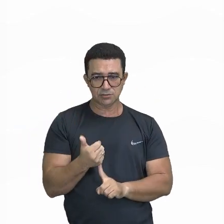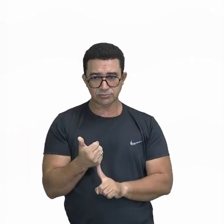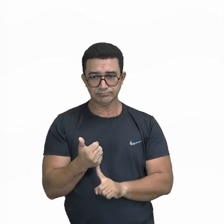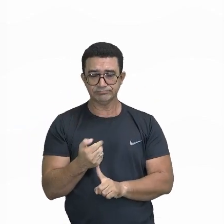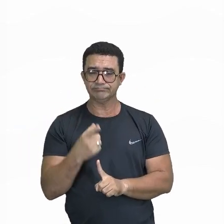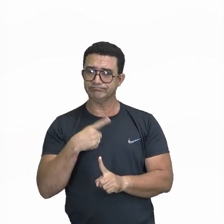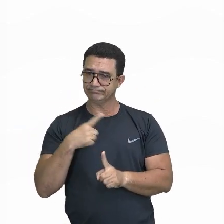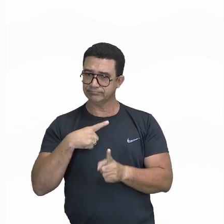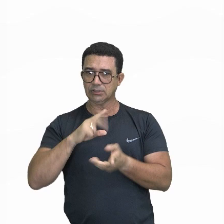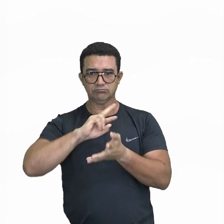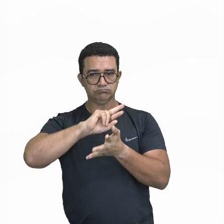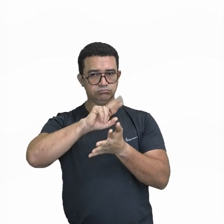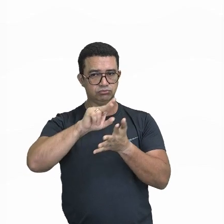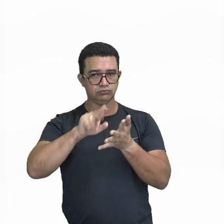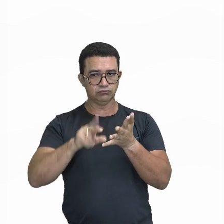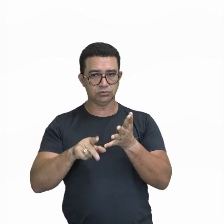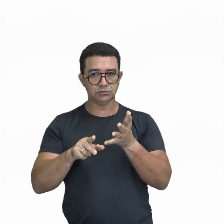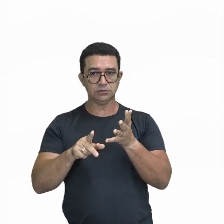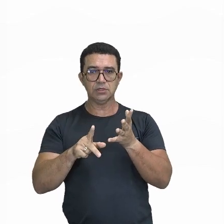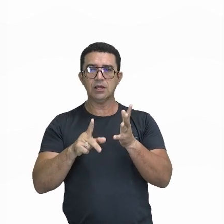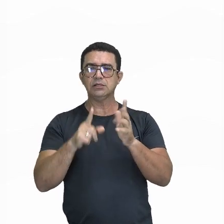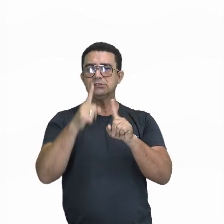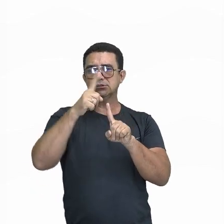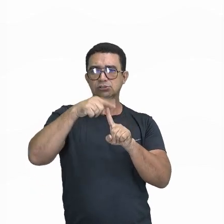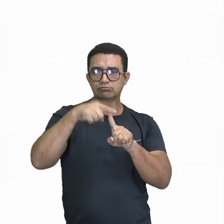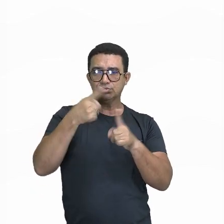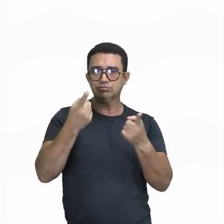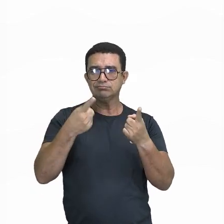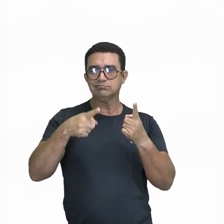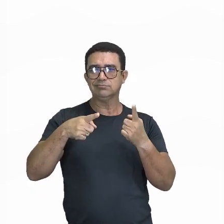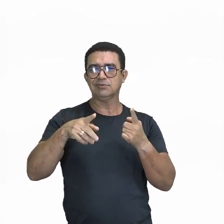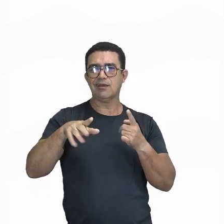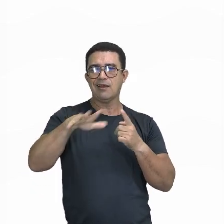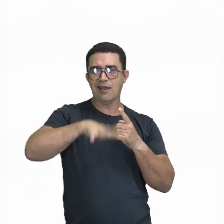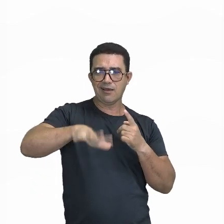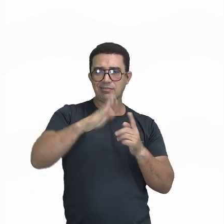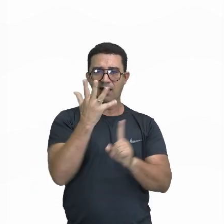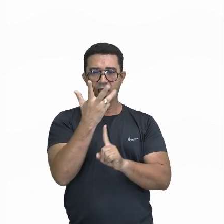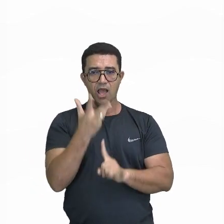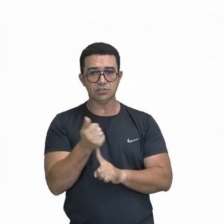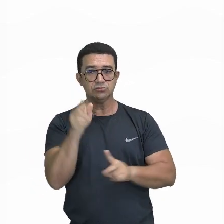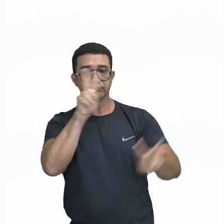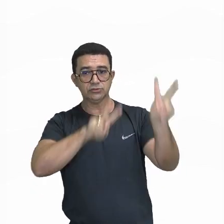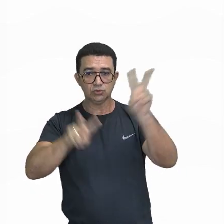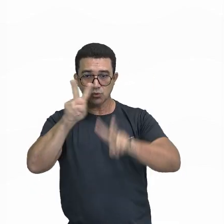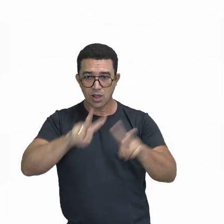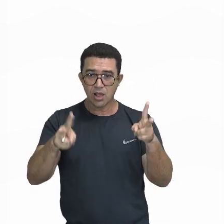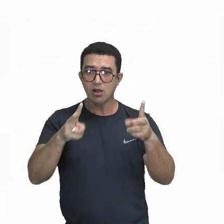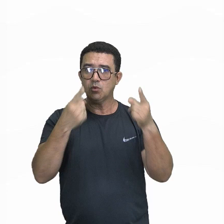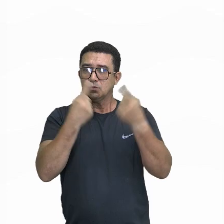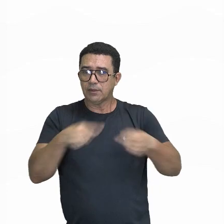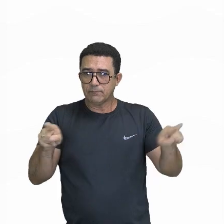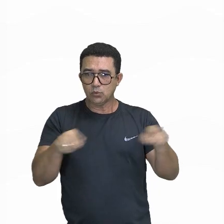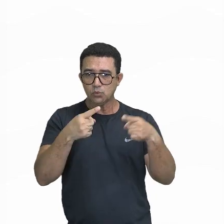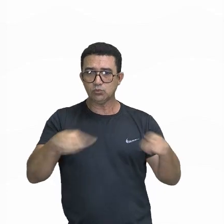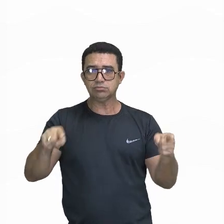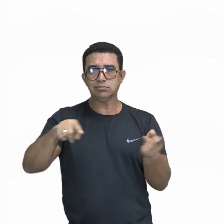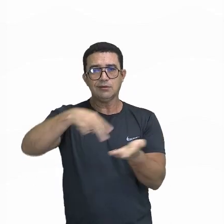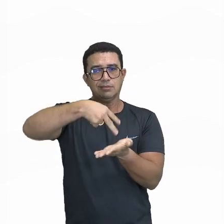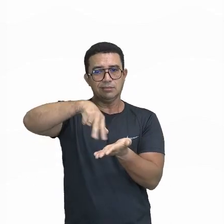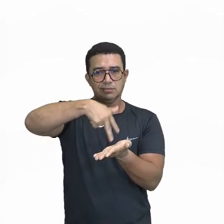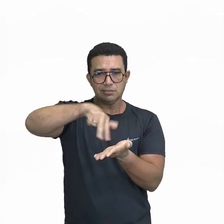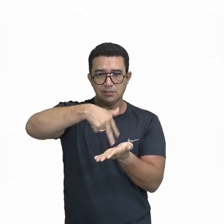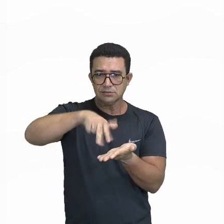estilos artísticos. Isso tanto nas artes visuais, na música, na dança,